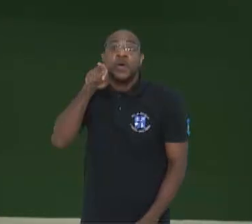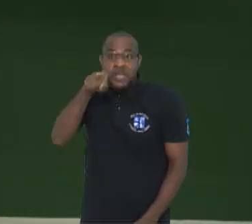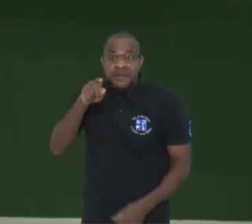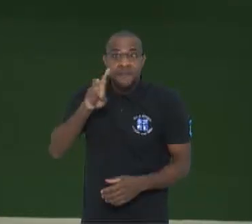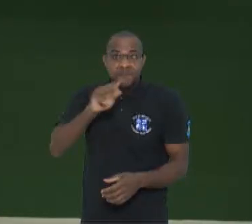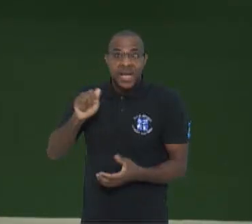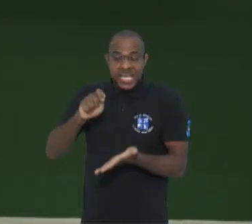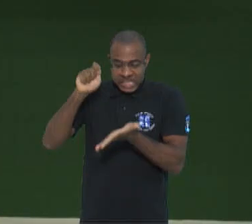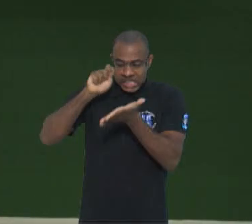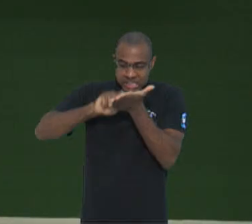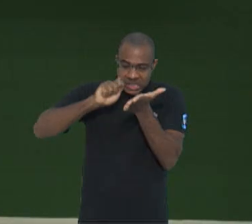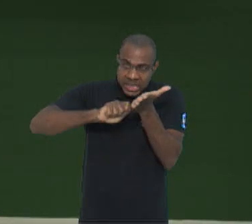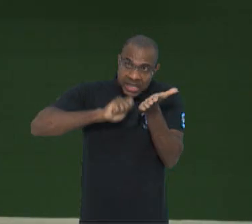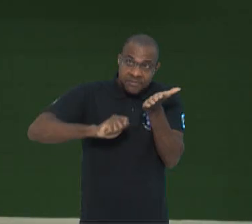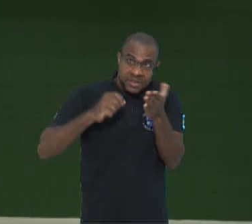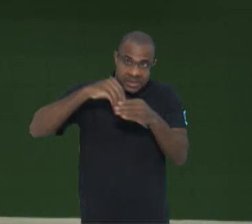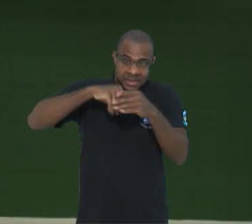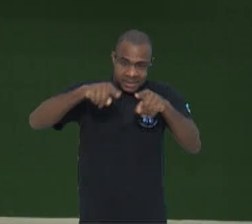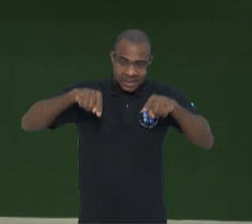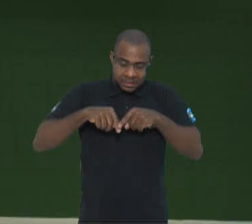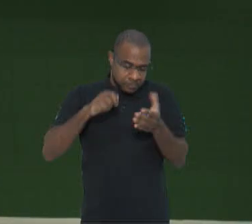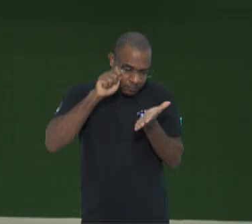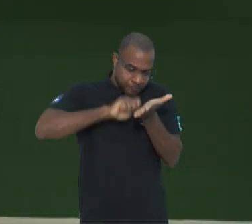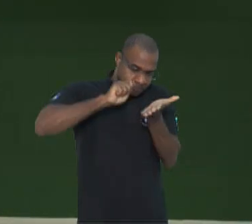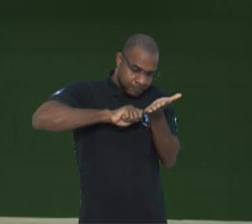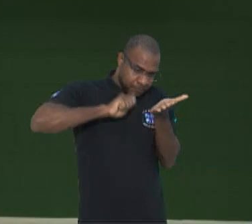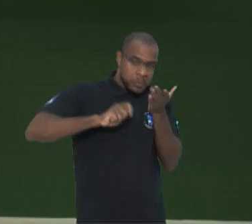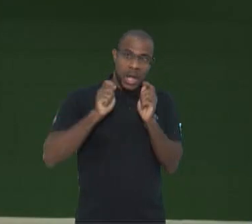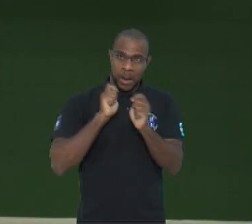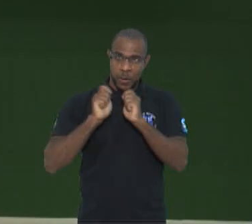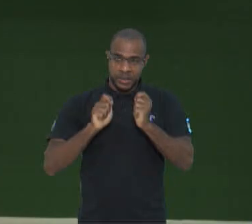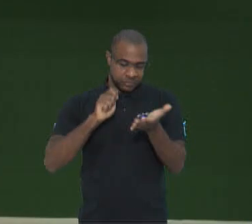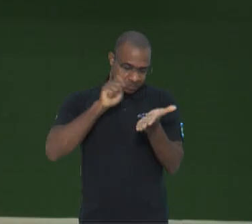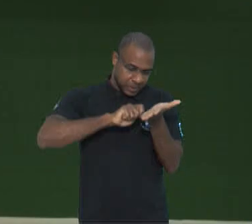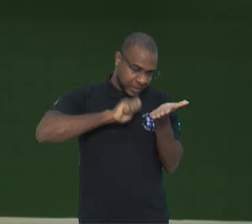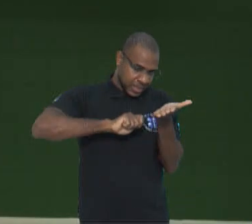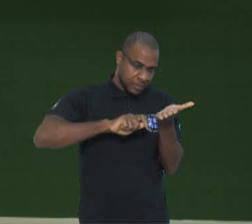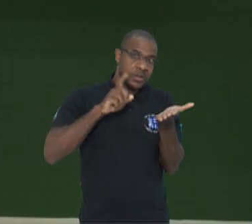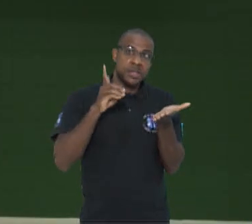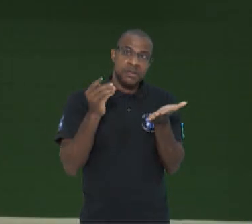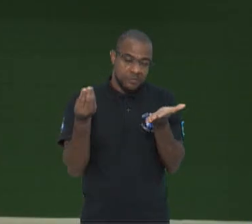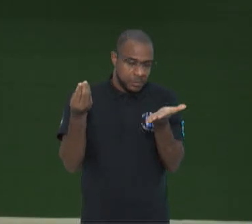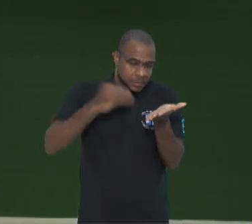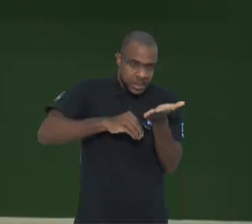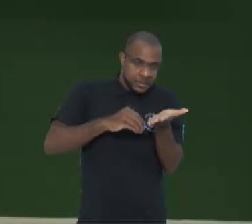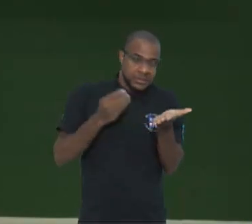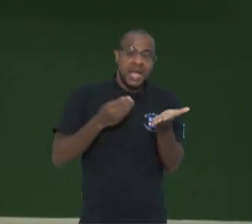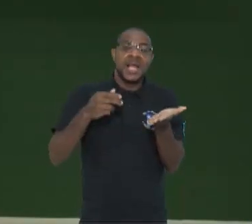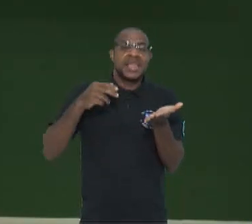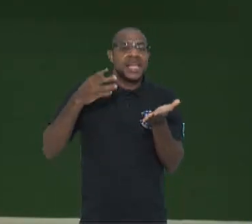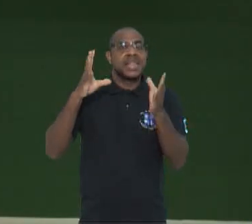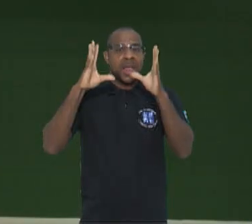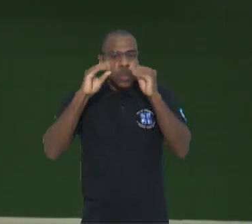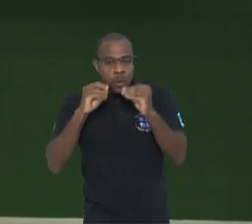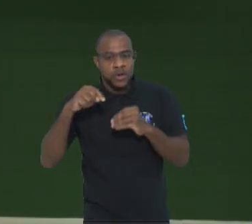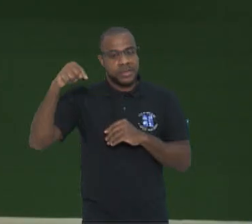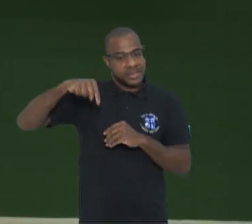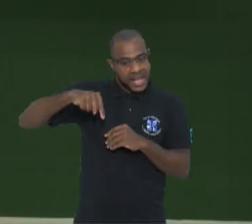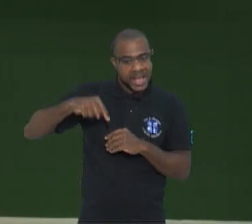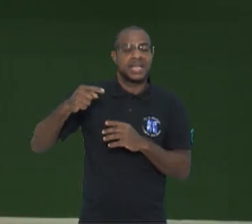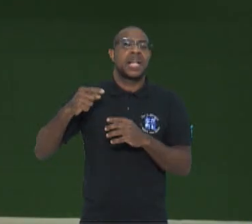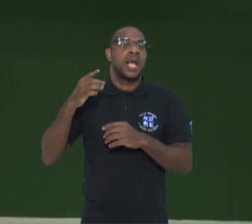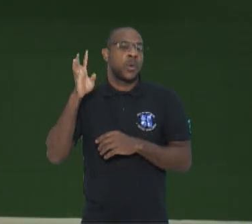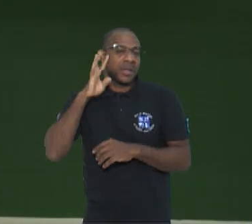né, vai fazer em sala de aula uma reportagem, você vai colocar na noite desta quarta-feira, dia